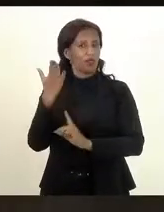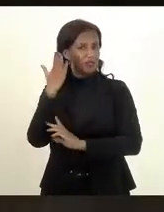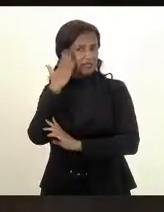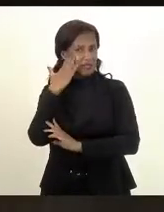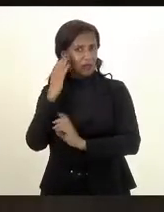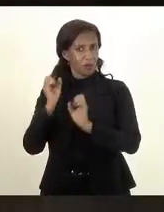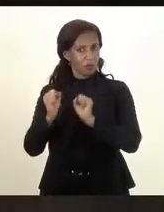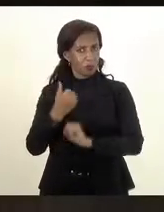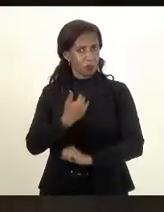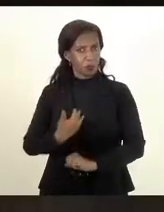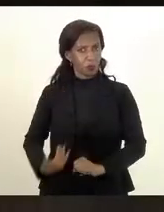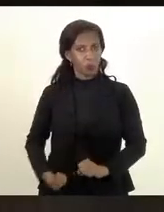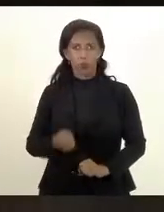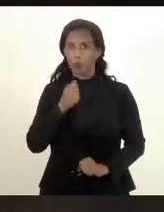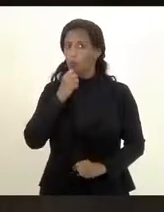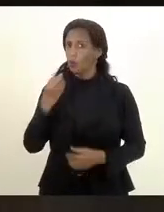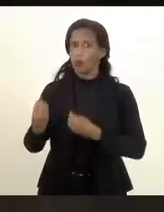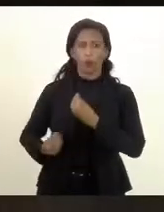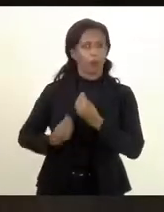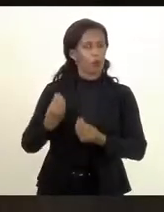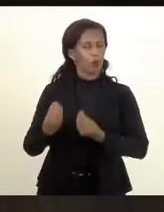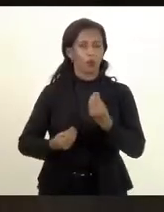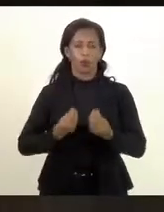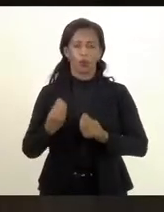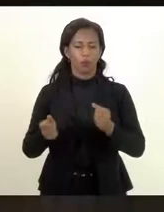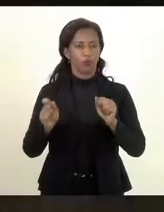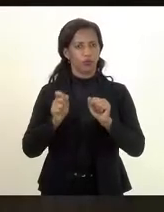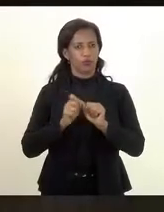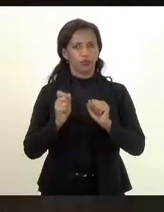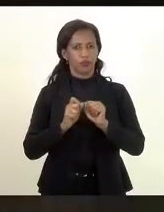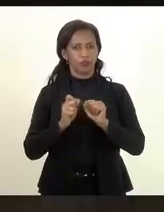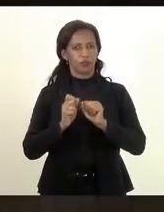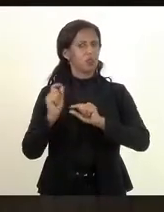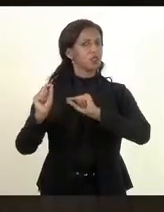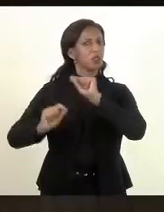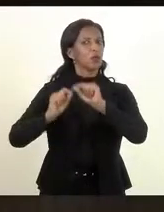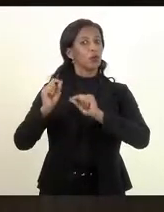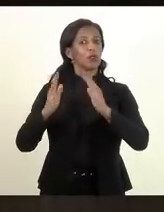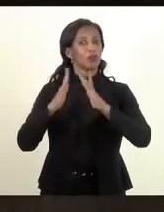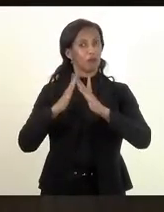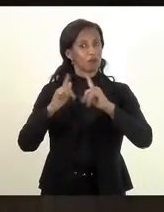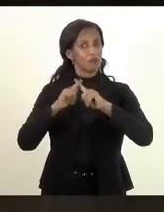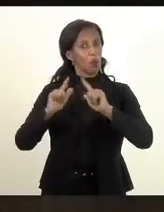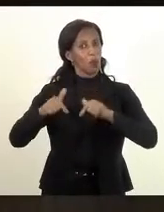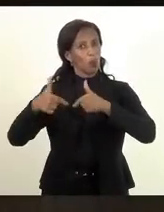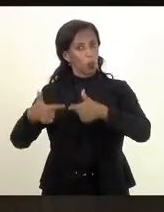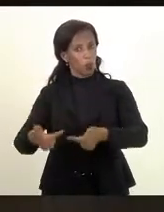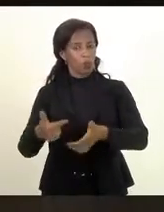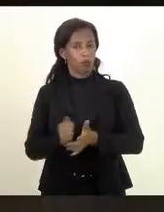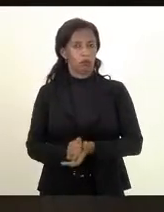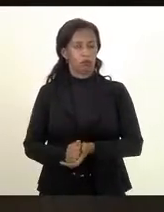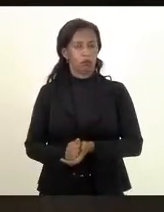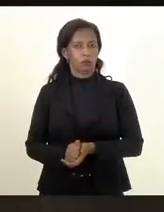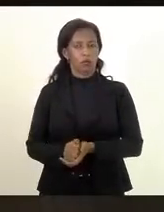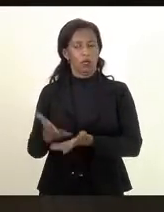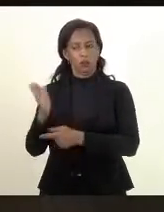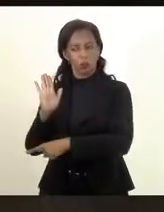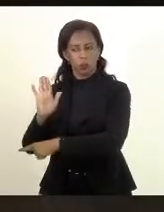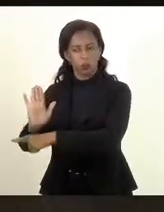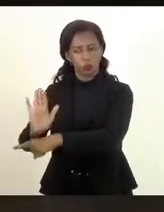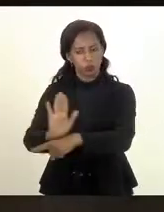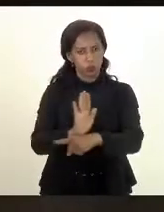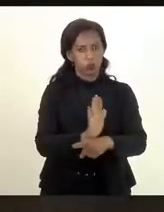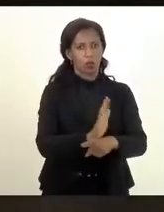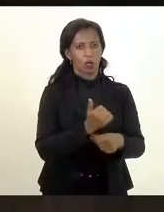não teria condições de fazer o que as igrejas fazem, os acolhimentos, os